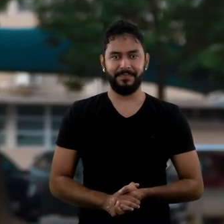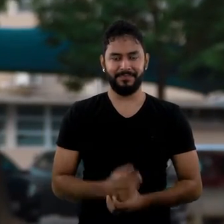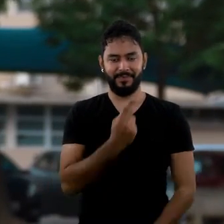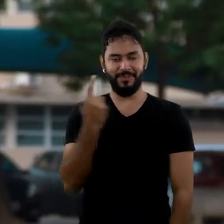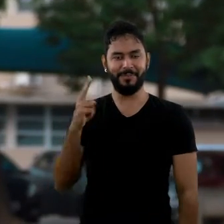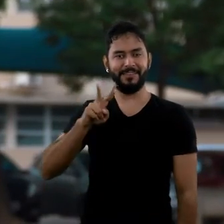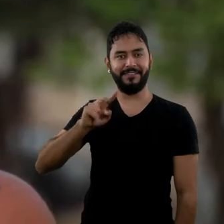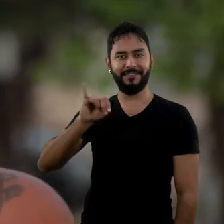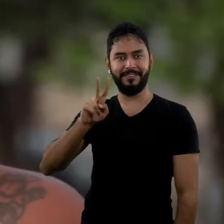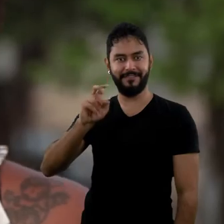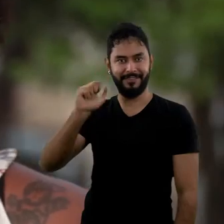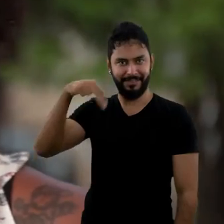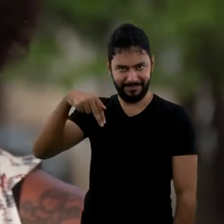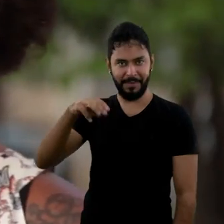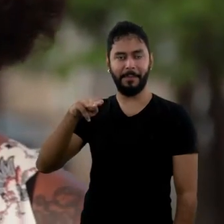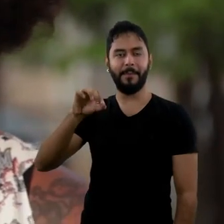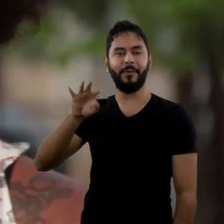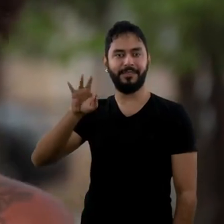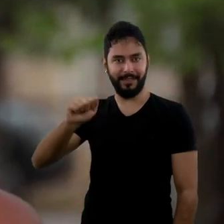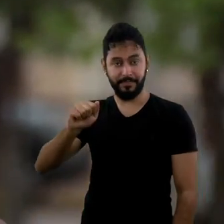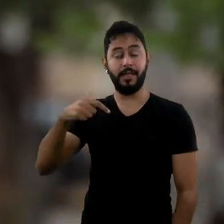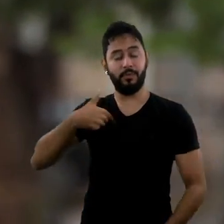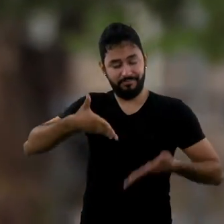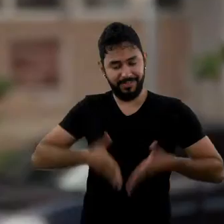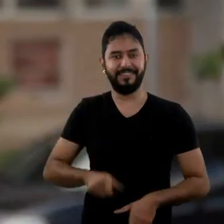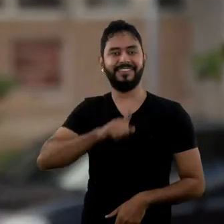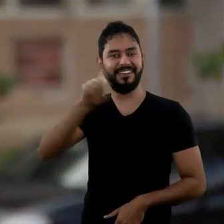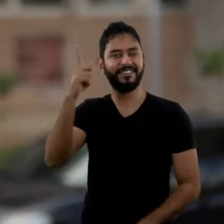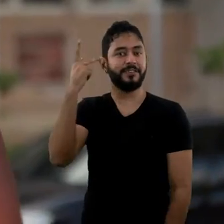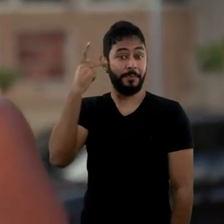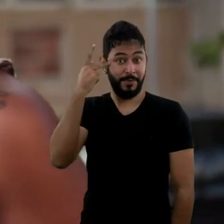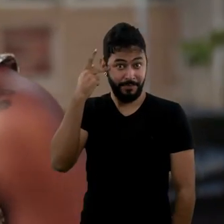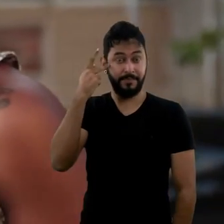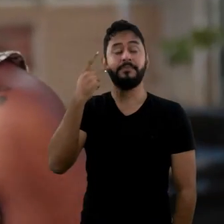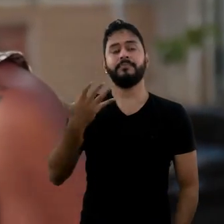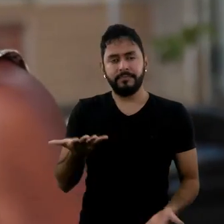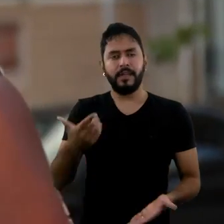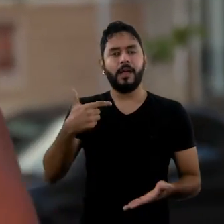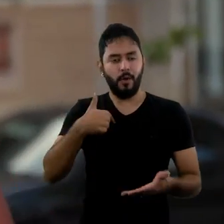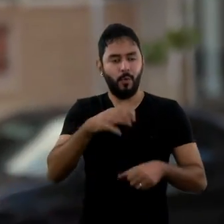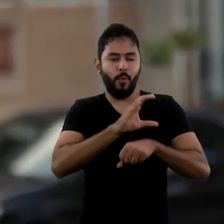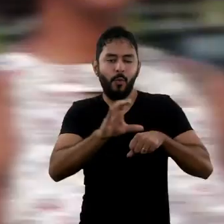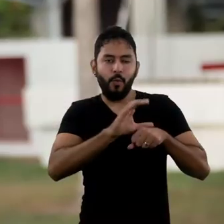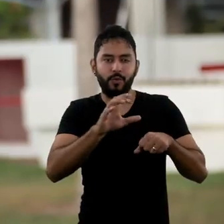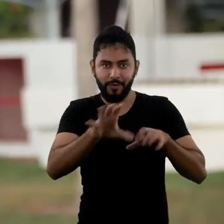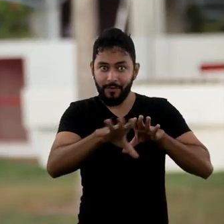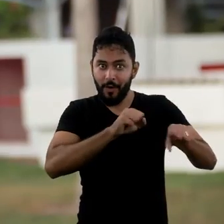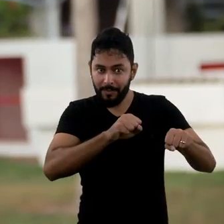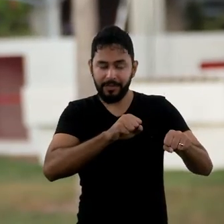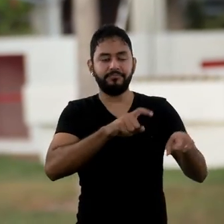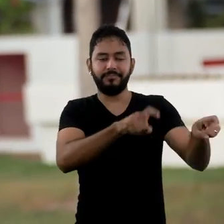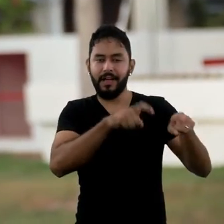Eu sou Vivian Mota, sou natural de São Paulo, sou agrônoma, fiz agronomia na Universidade Federal